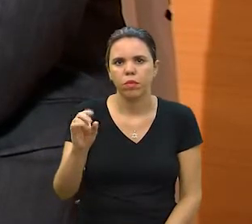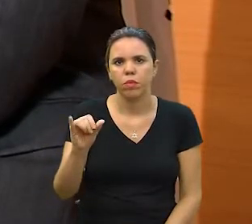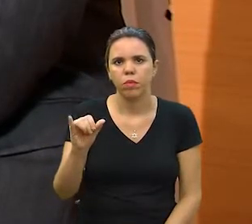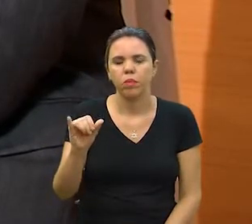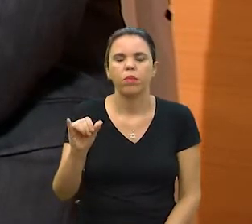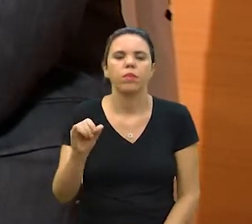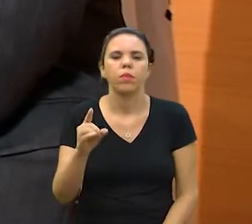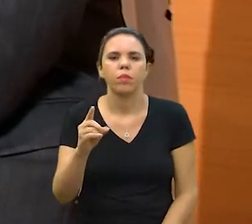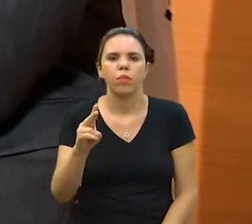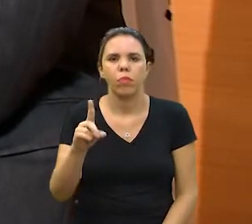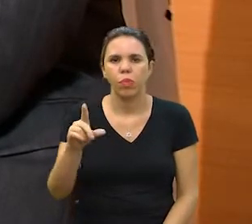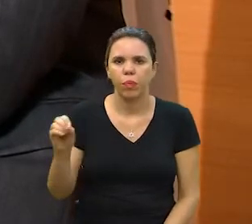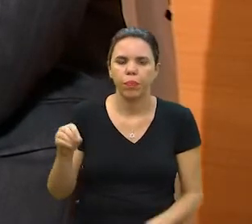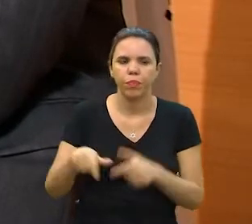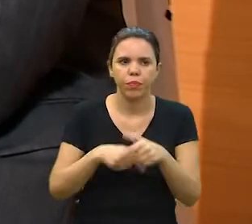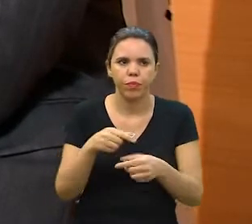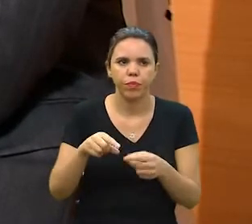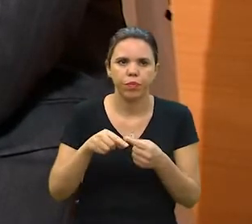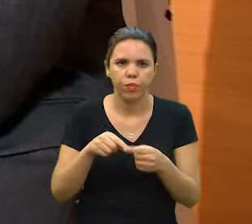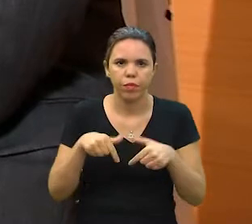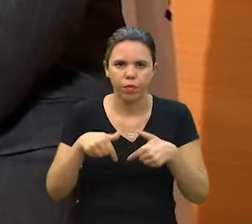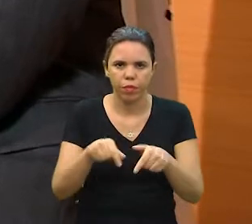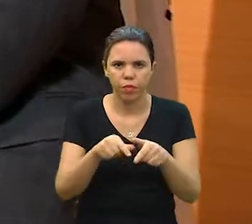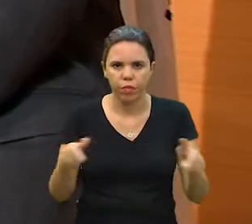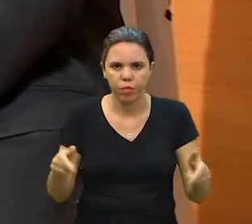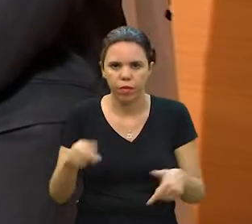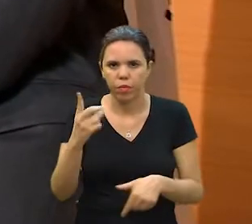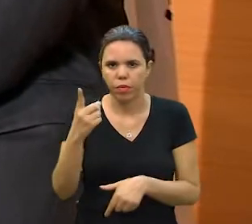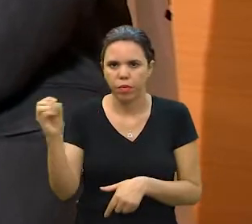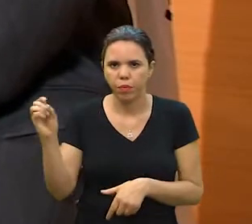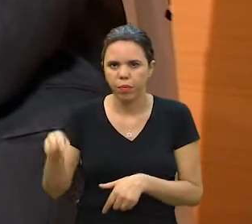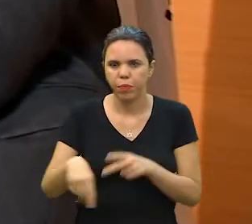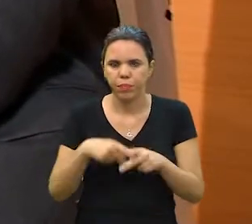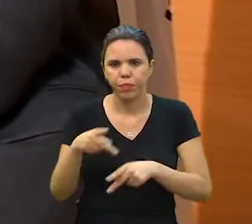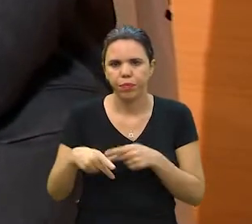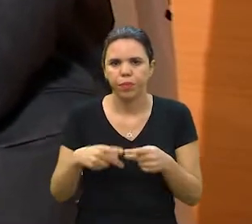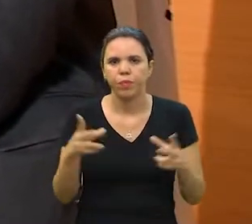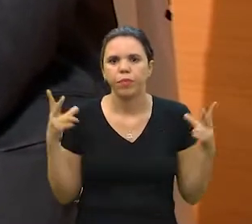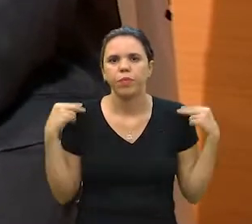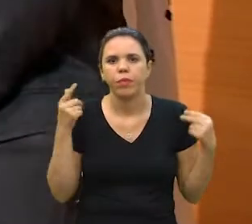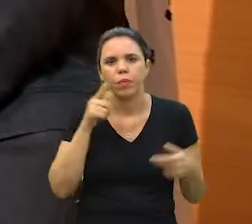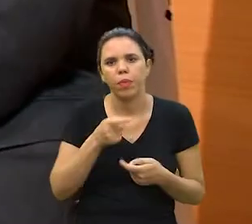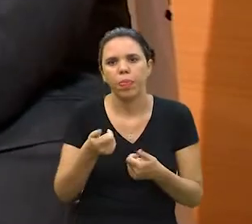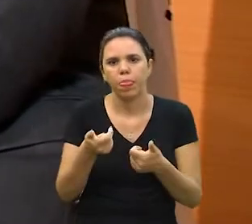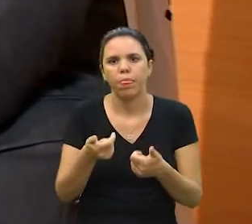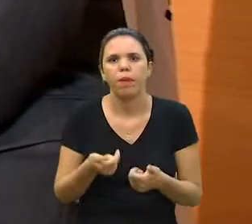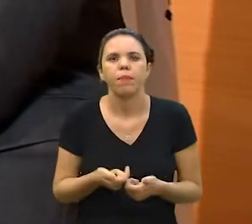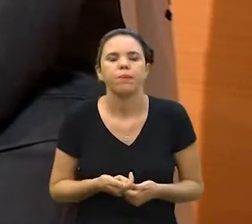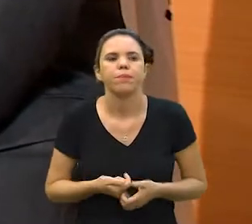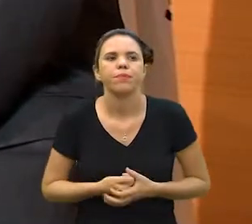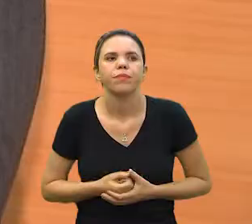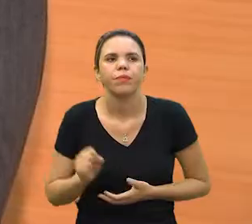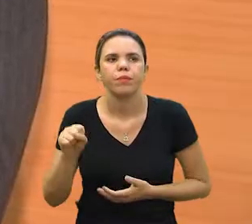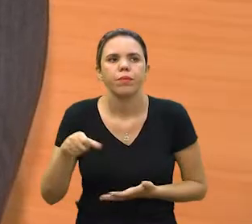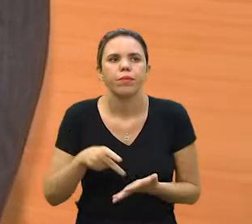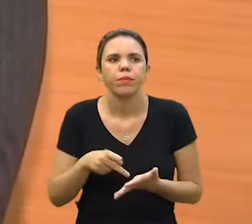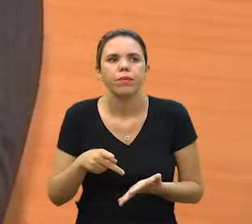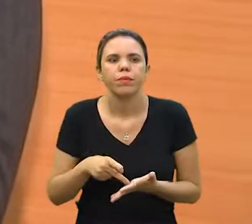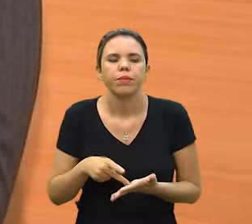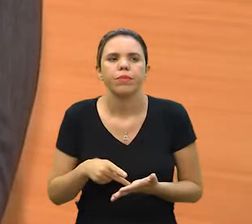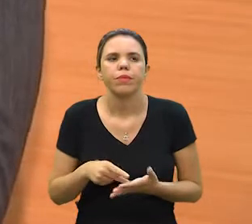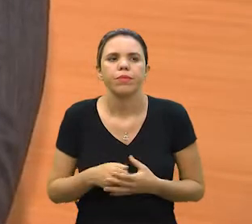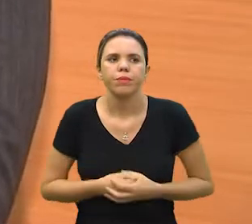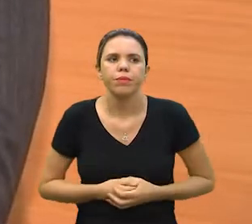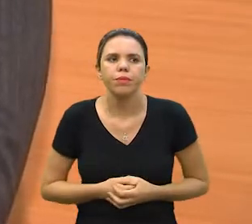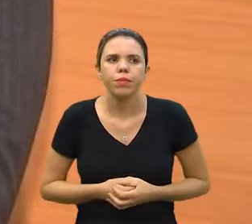aplicado de forma irregular, o senhor trabalhou também de forma intensa, agora mais de 100 mil pessoas, 100 mil motoristas foram beneficiados. Sim, a